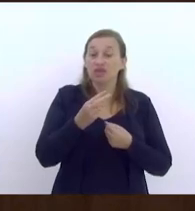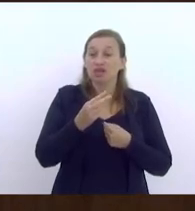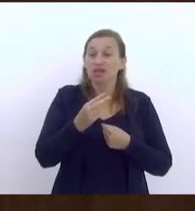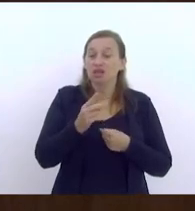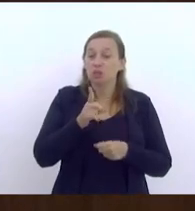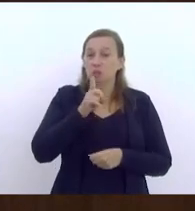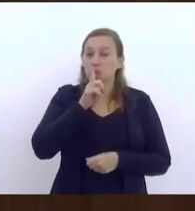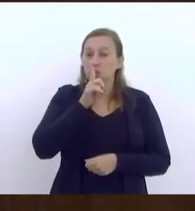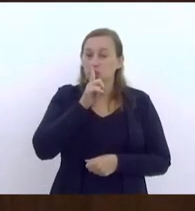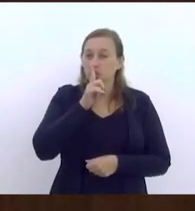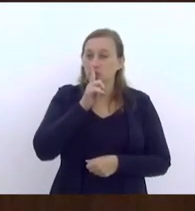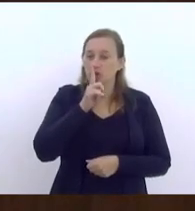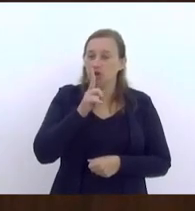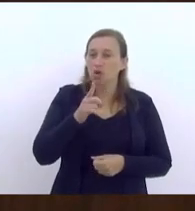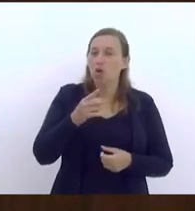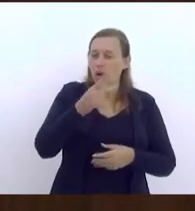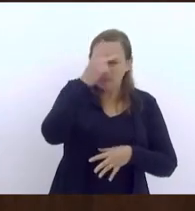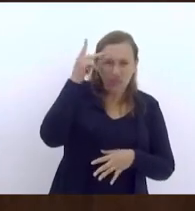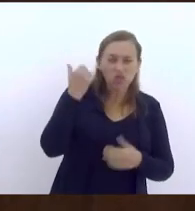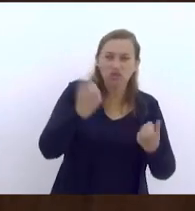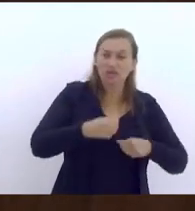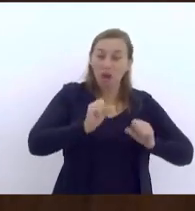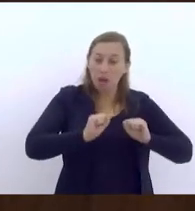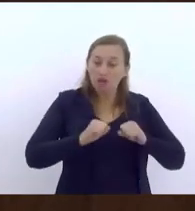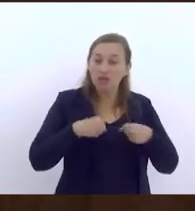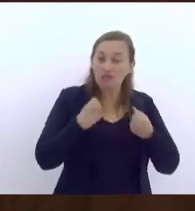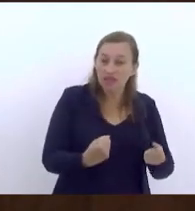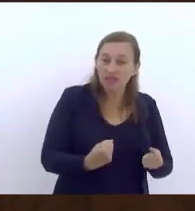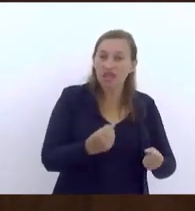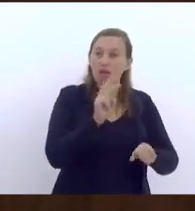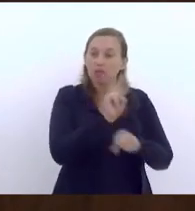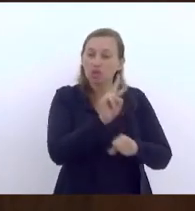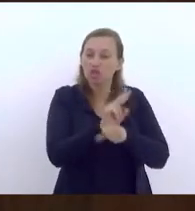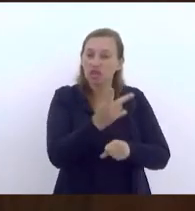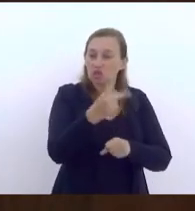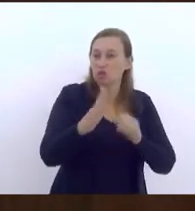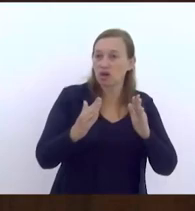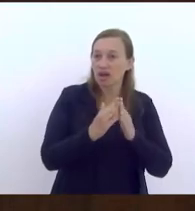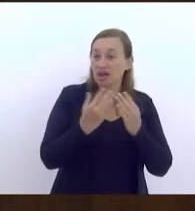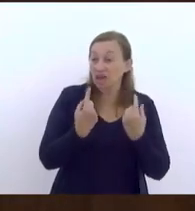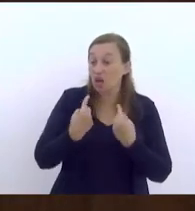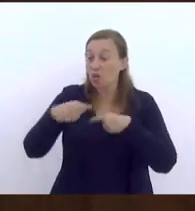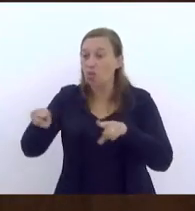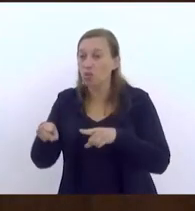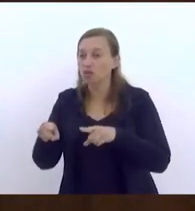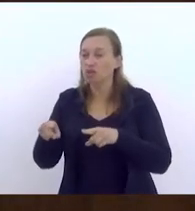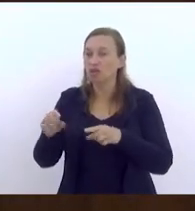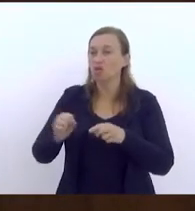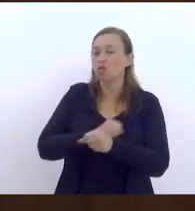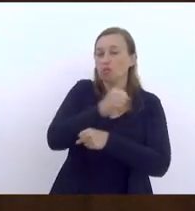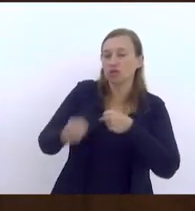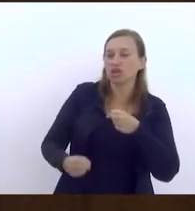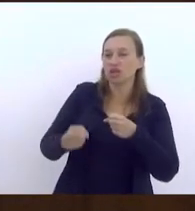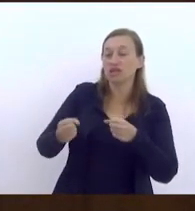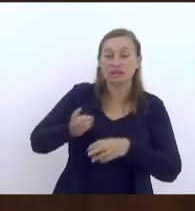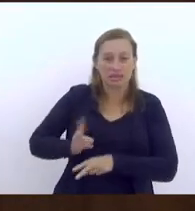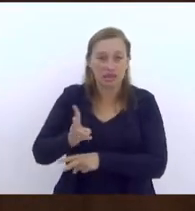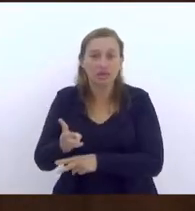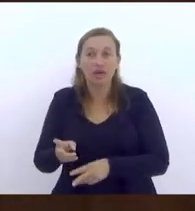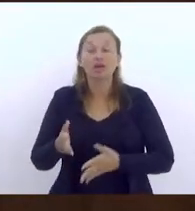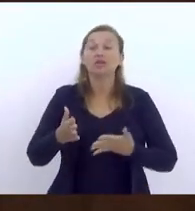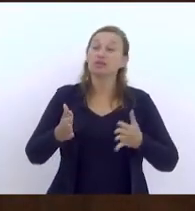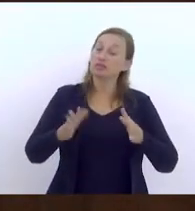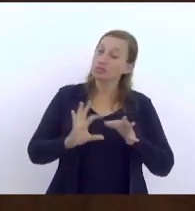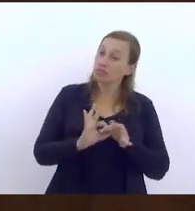o seu parlamento, a sua casa, o seu poder, joga contra o poder o tempo inteiro, aí sim, me